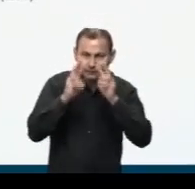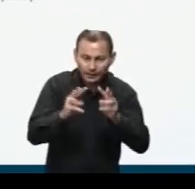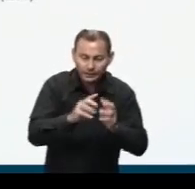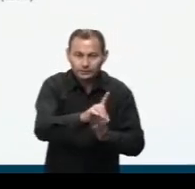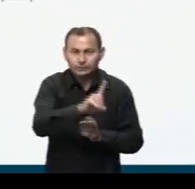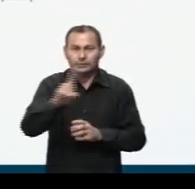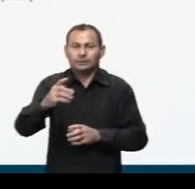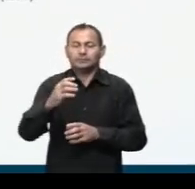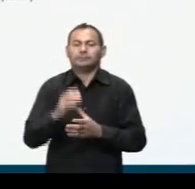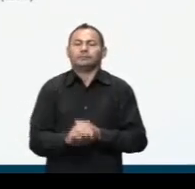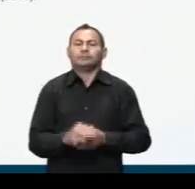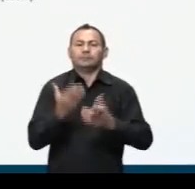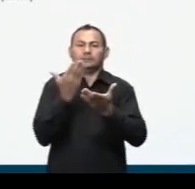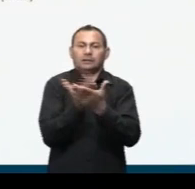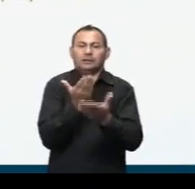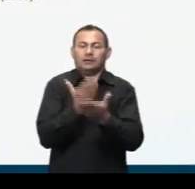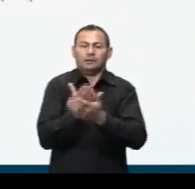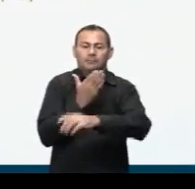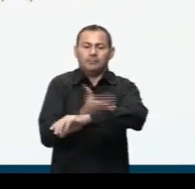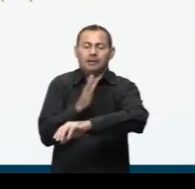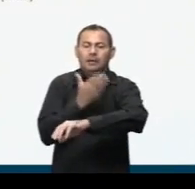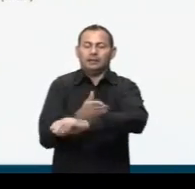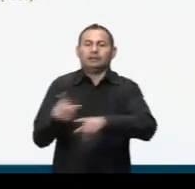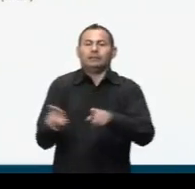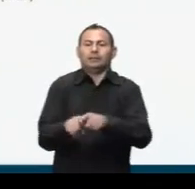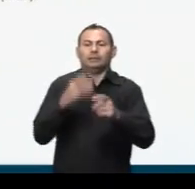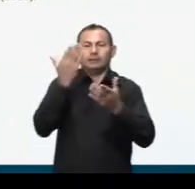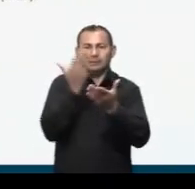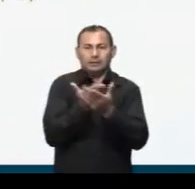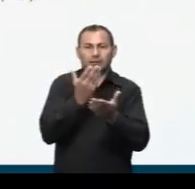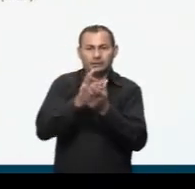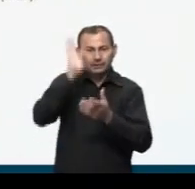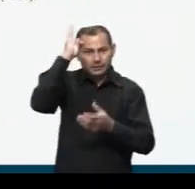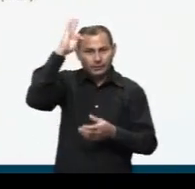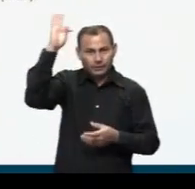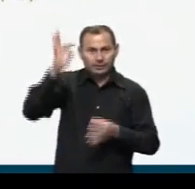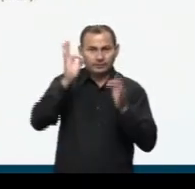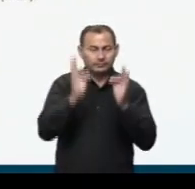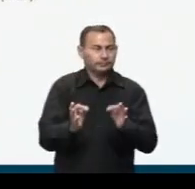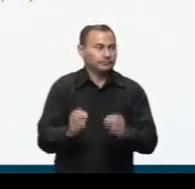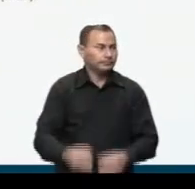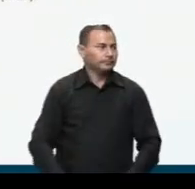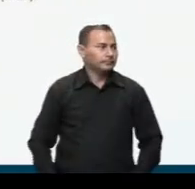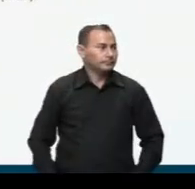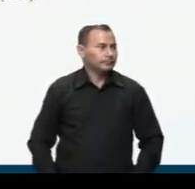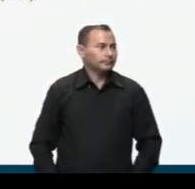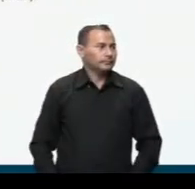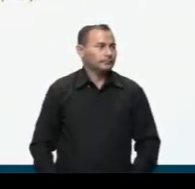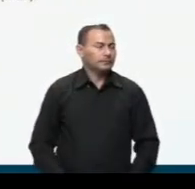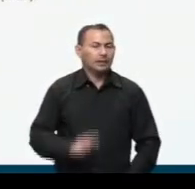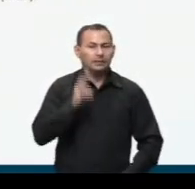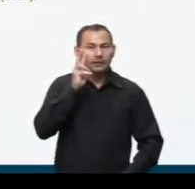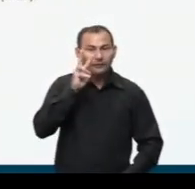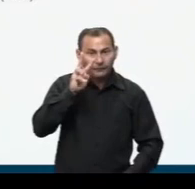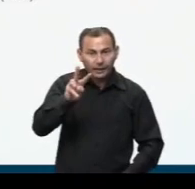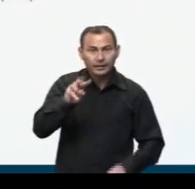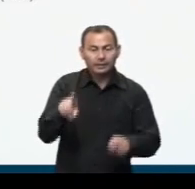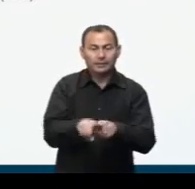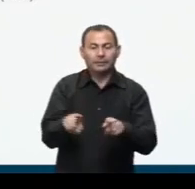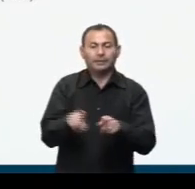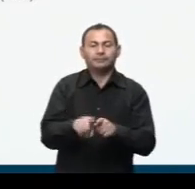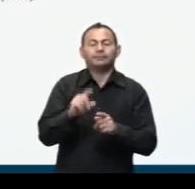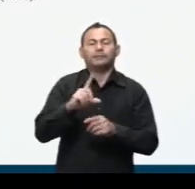isso no decorrer das nossas aulas práticas e das nossas aulas teóricas, tá? Então, a gente vai ver também